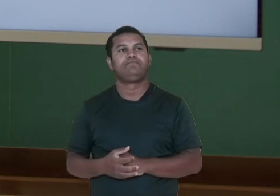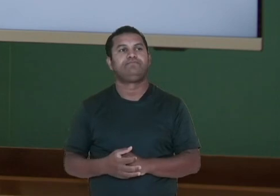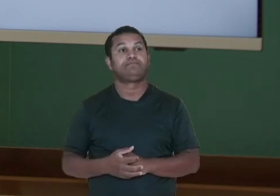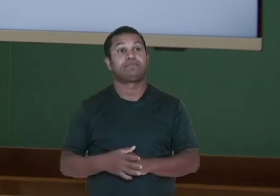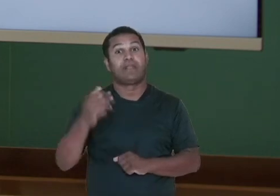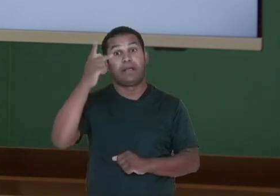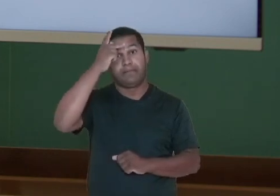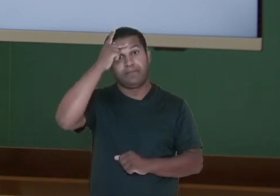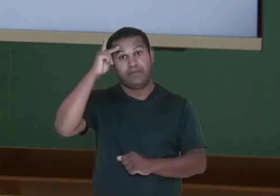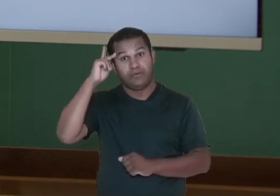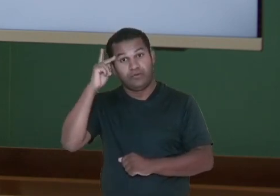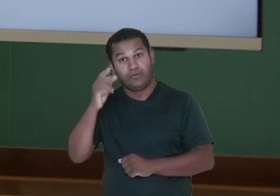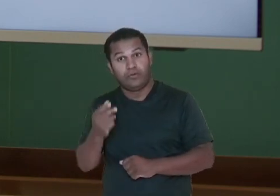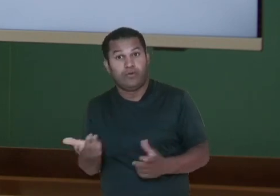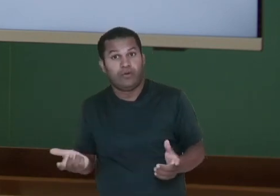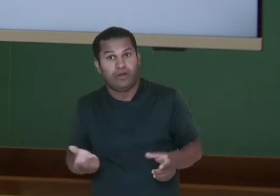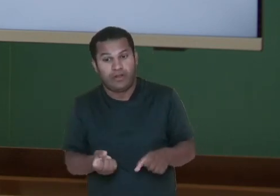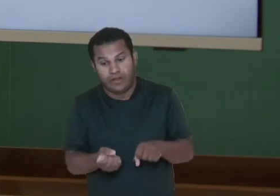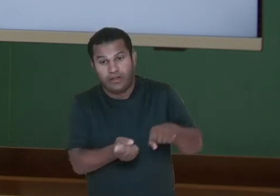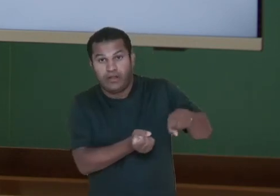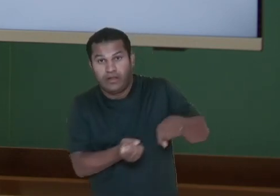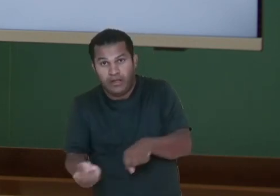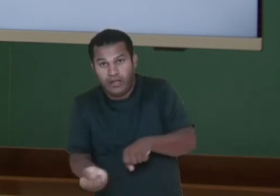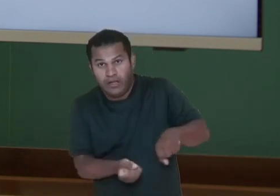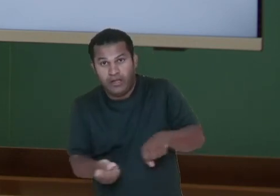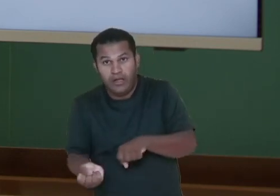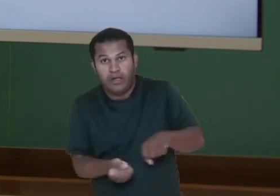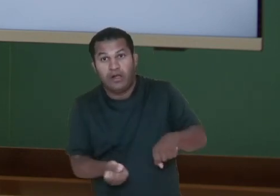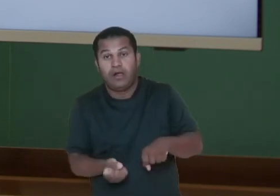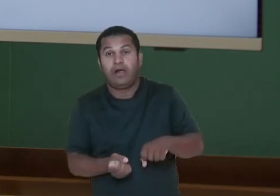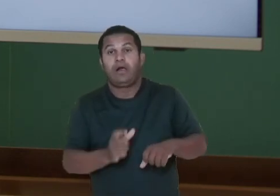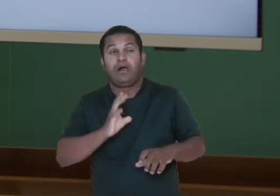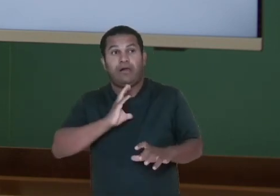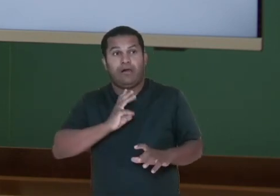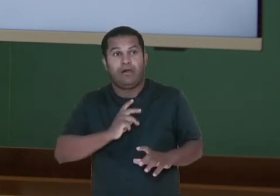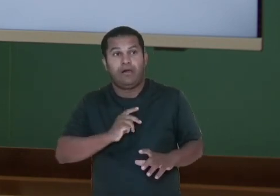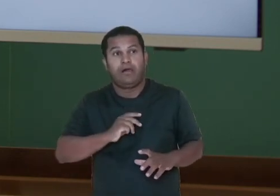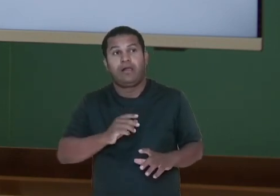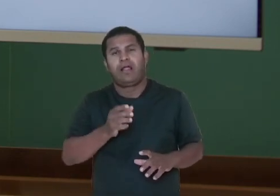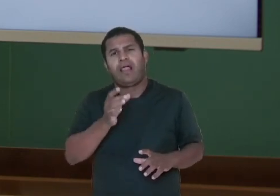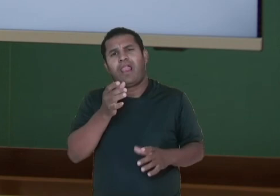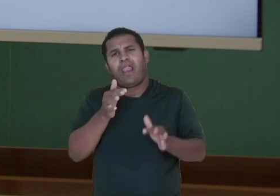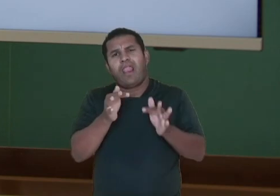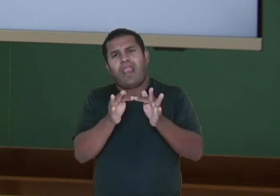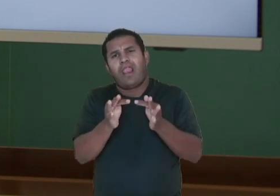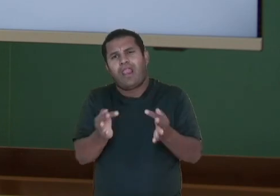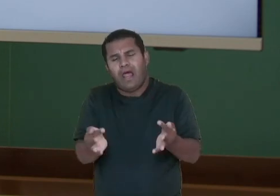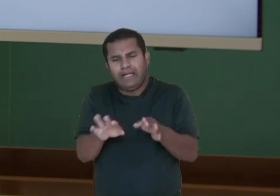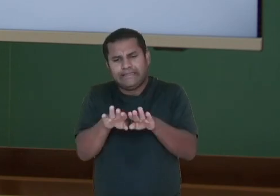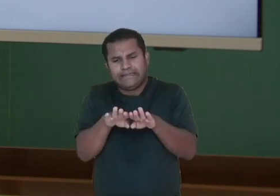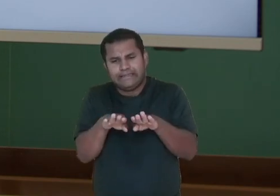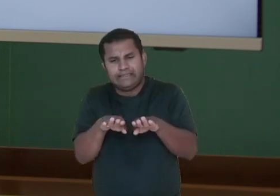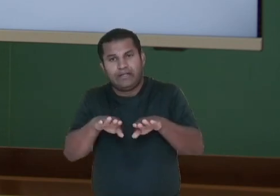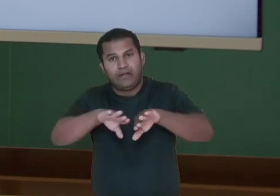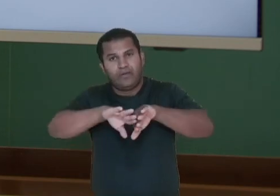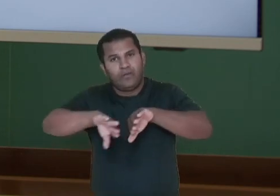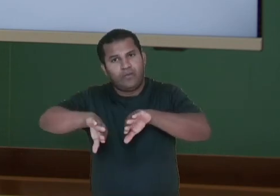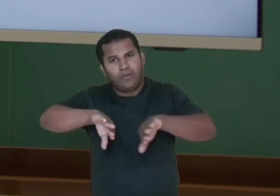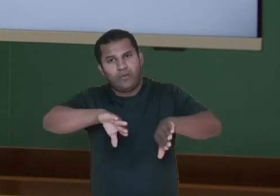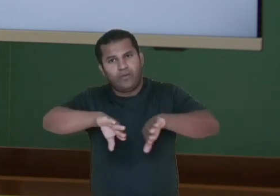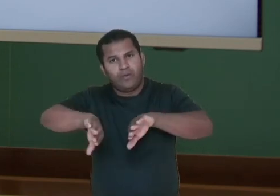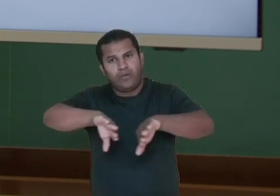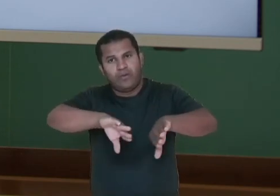está esfregando aqui, ele irá atuar, né, levemente. Então isso vai fazer com que reduza a questão do atrito, fazendo com